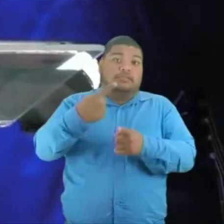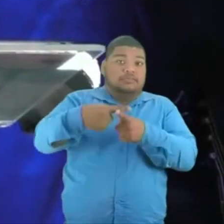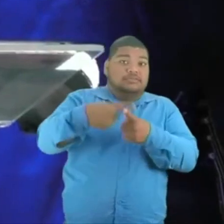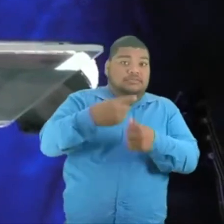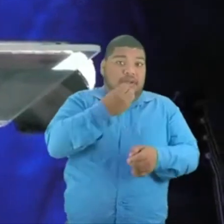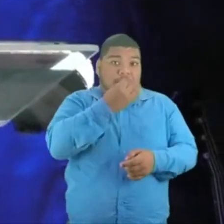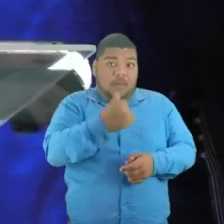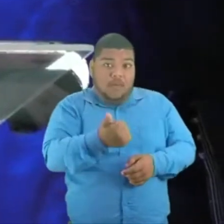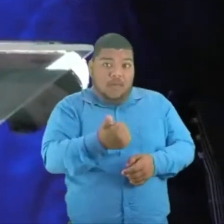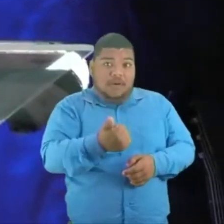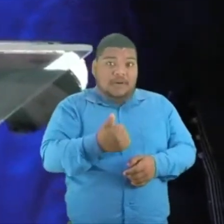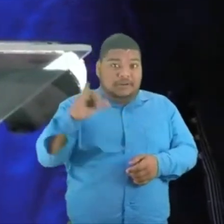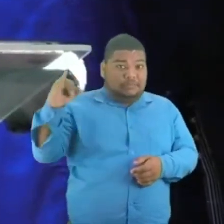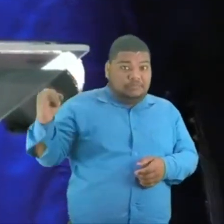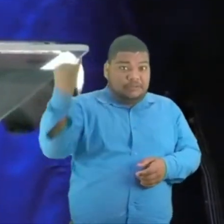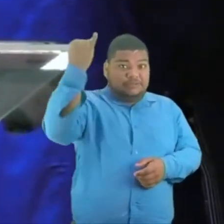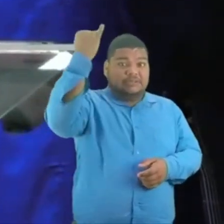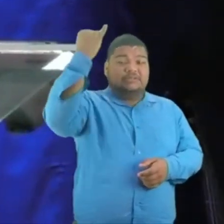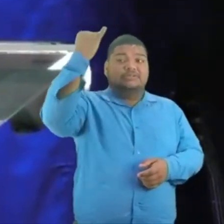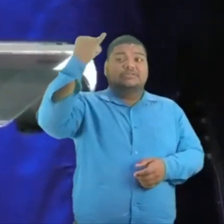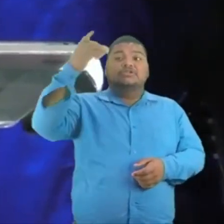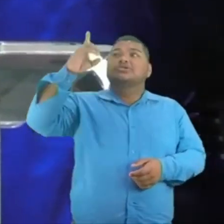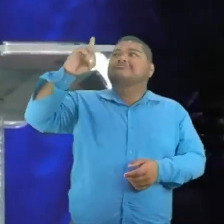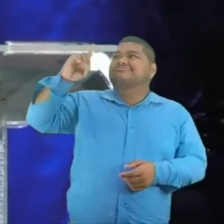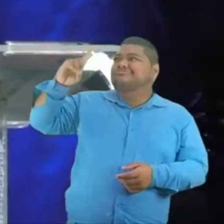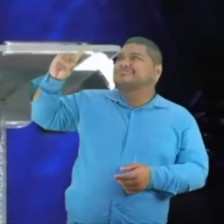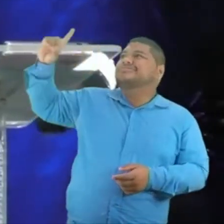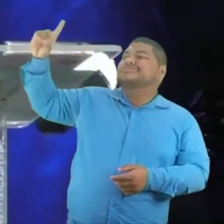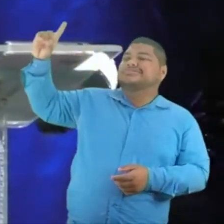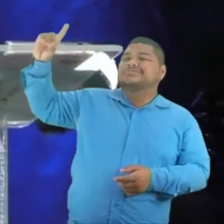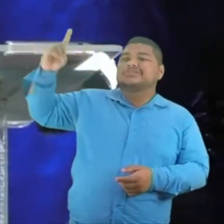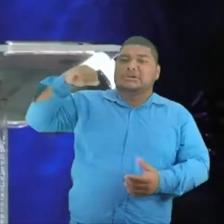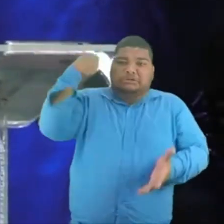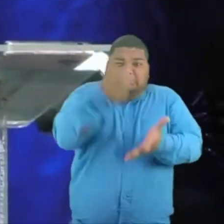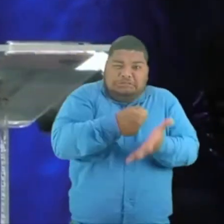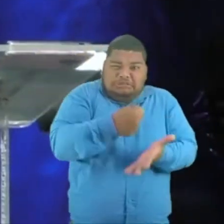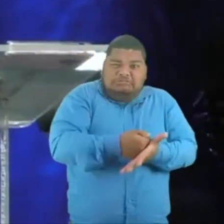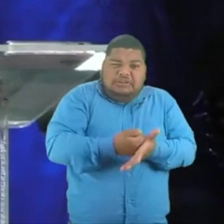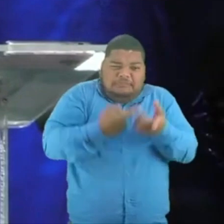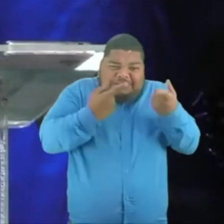é importante e necessário que o Filho de Deus sofra perseguição.